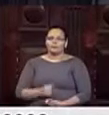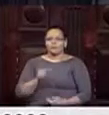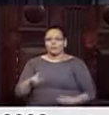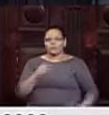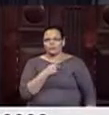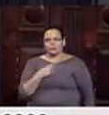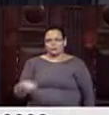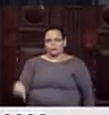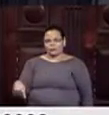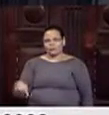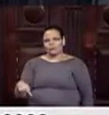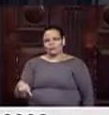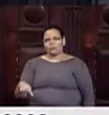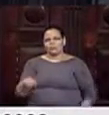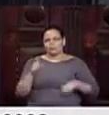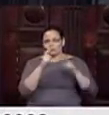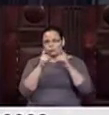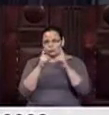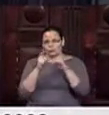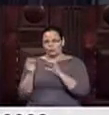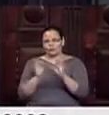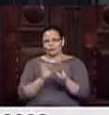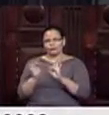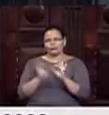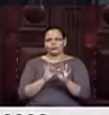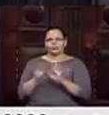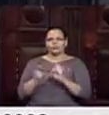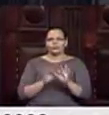Senhor presidente, vamos discutir o projeto